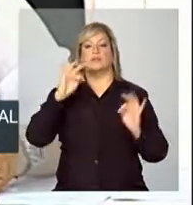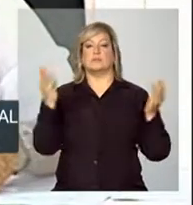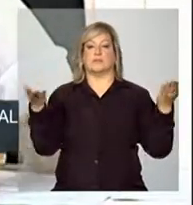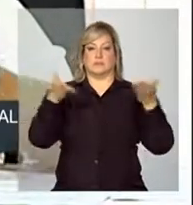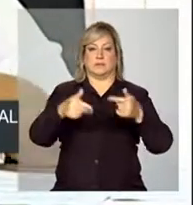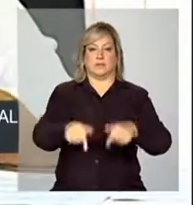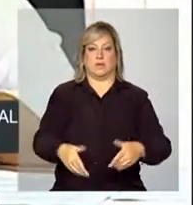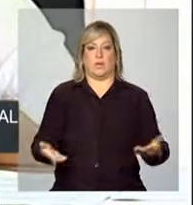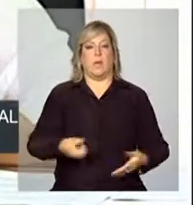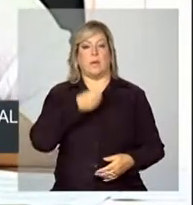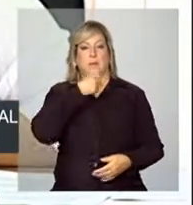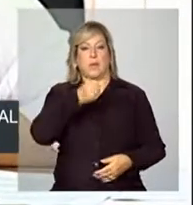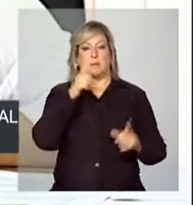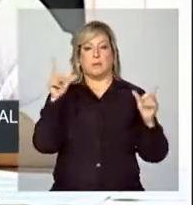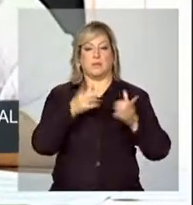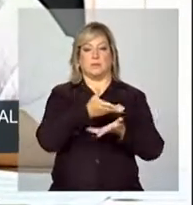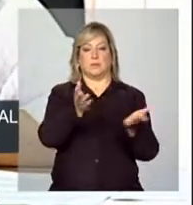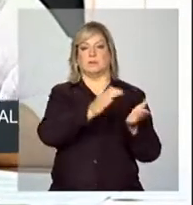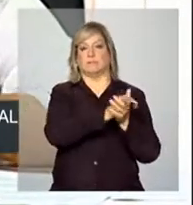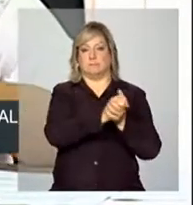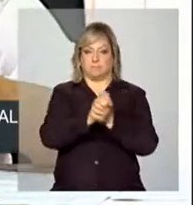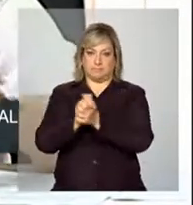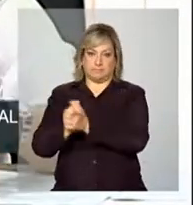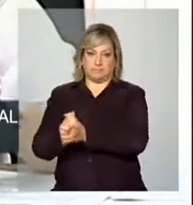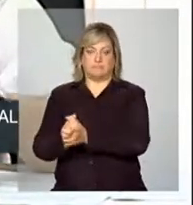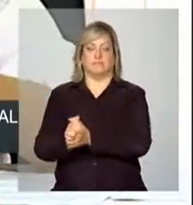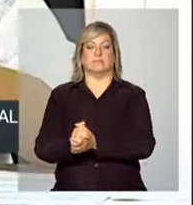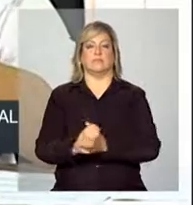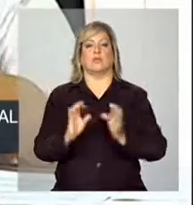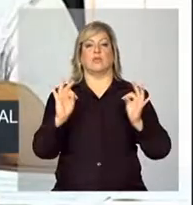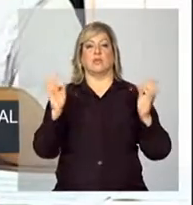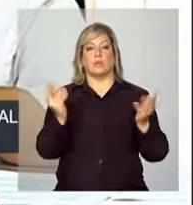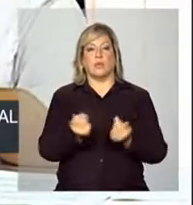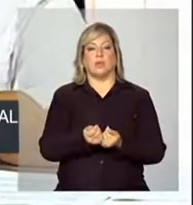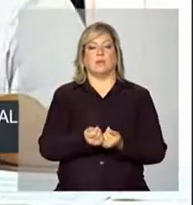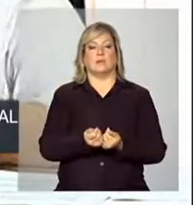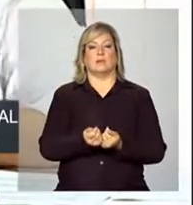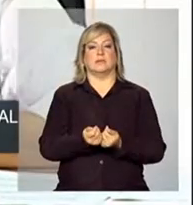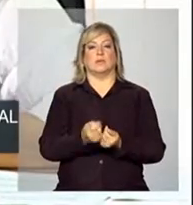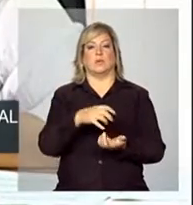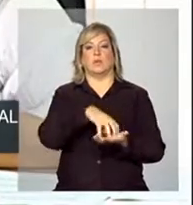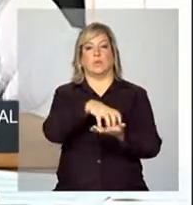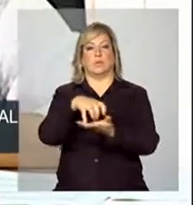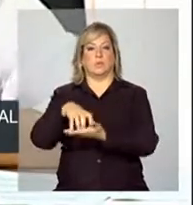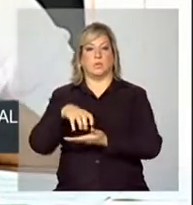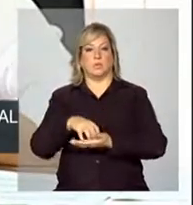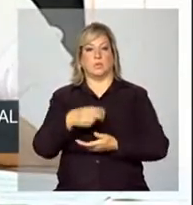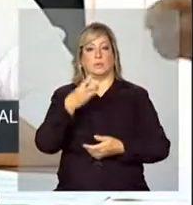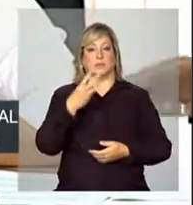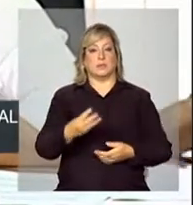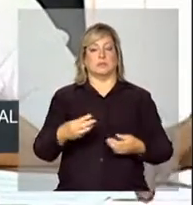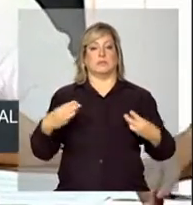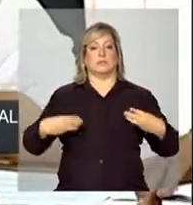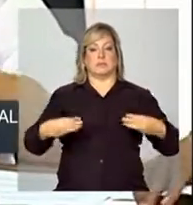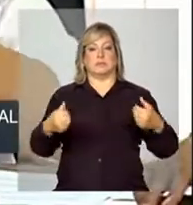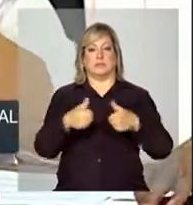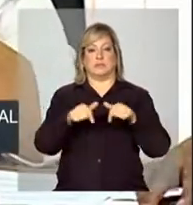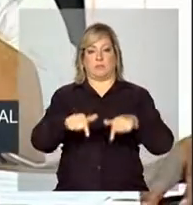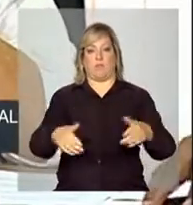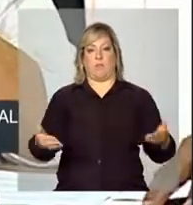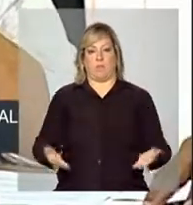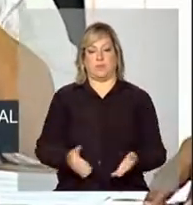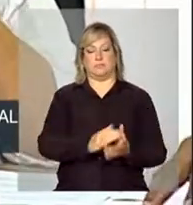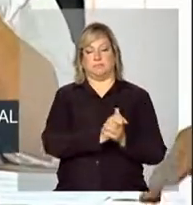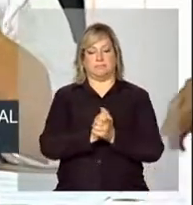presente a imprensa e todas as todas as todas as equipes dos três Ministérios aqui presente